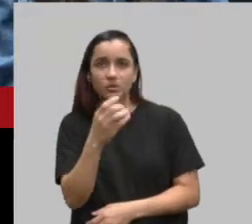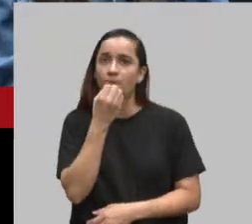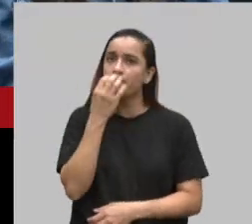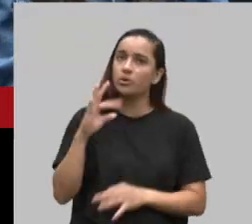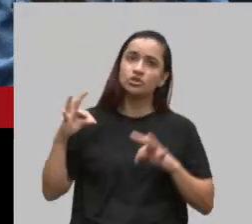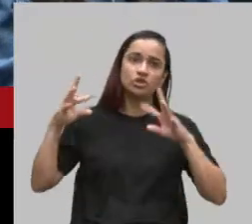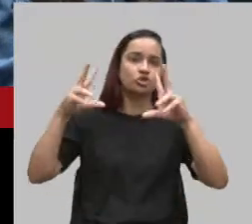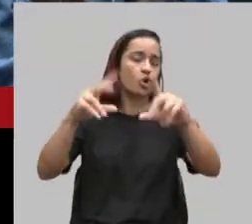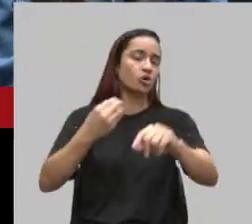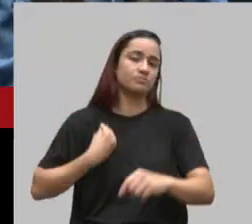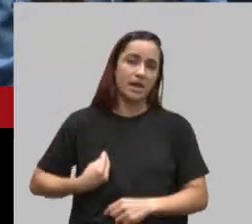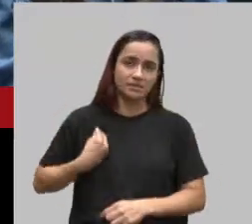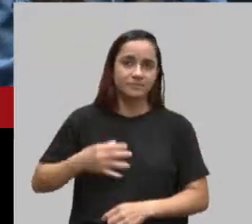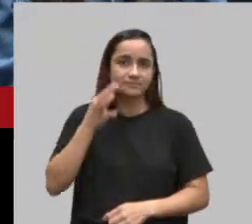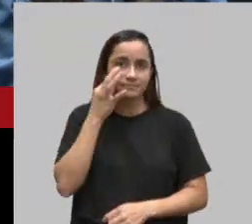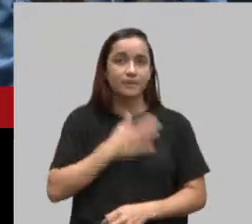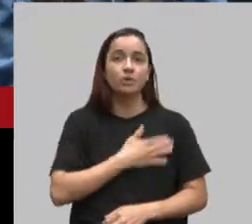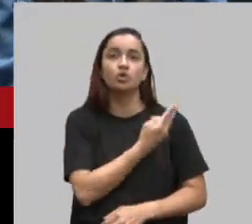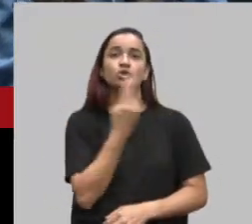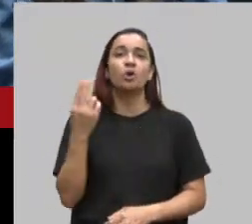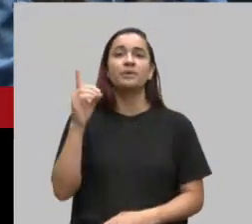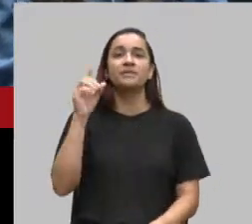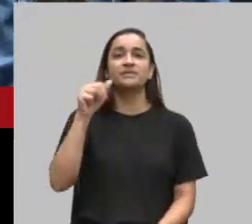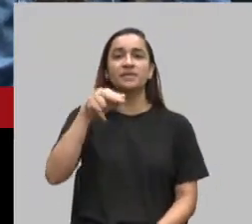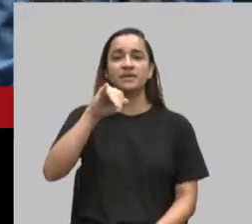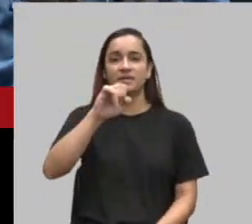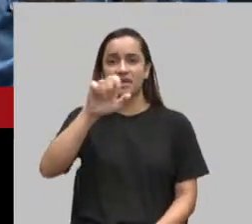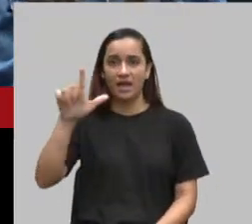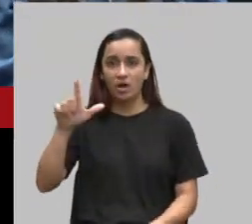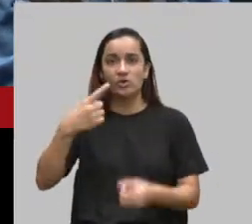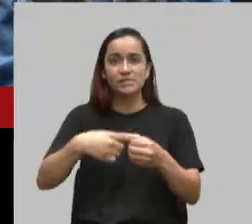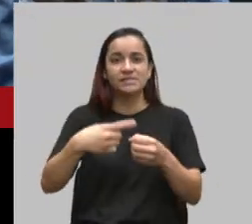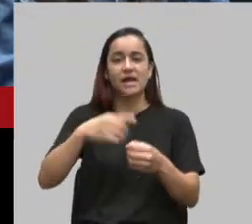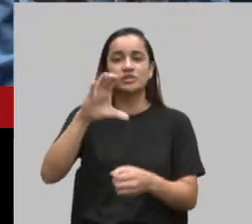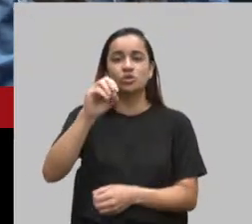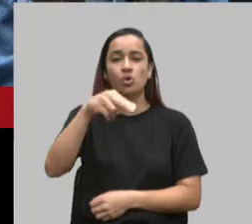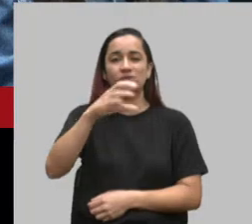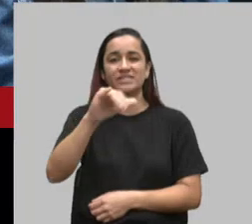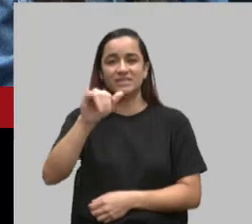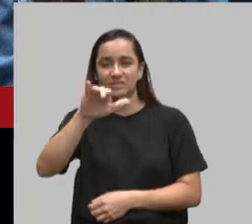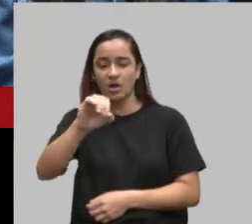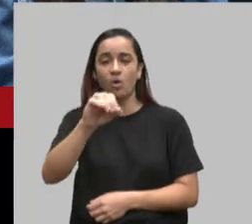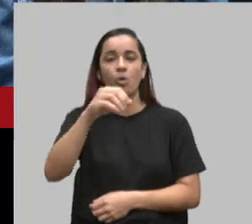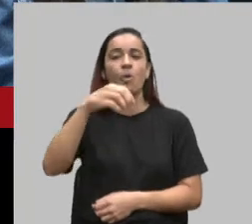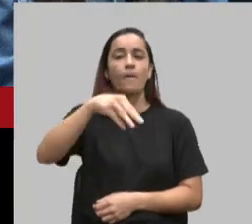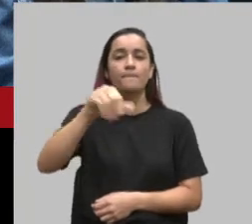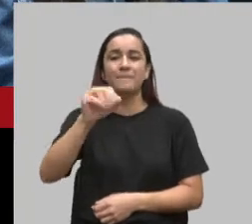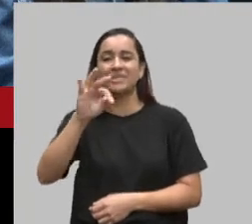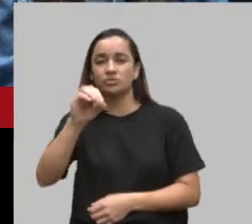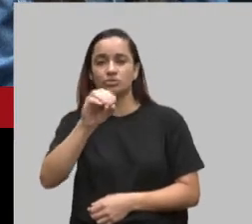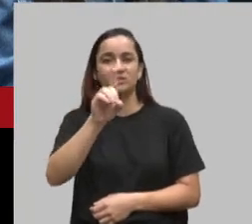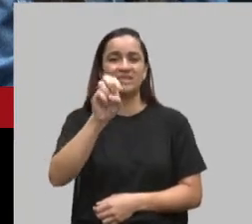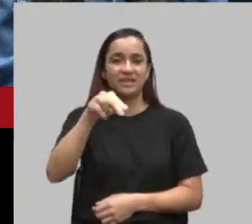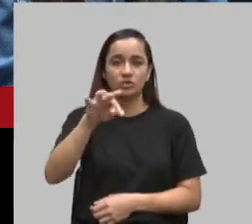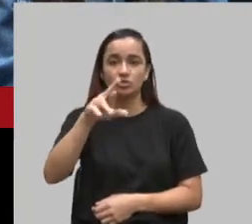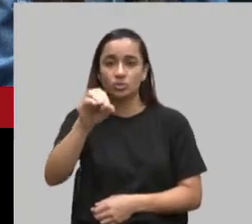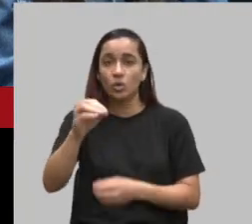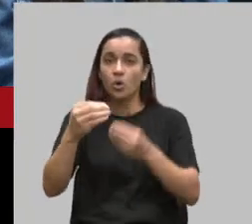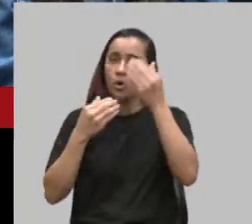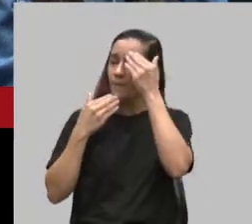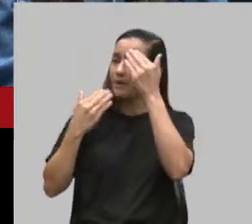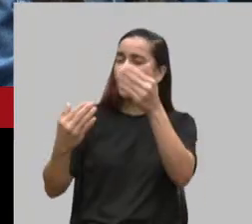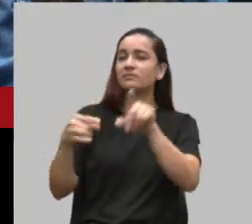estão presentes aqui meu nome é Daniel Henrique da cidade de Conceição doento do po M espinhaço Muito obrigado também a de cabeça a